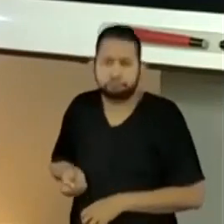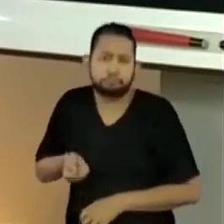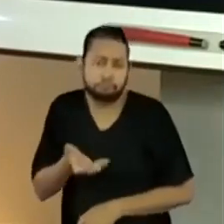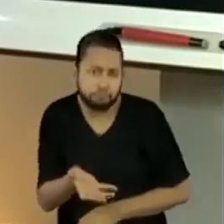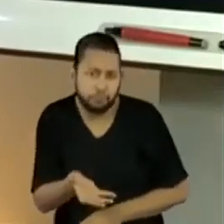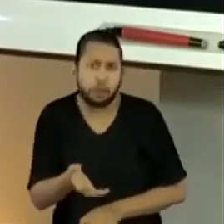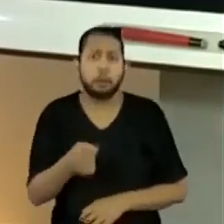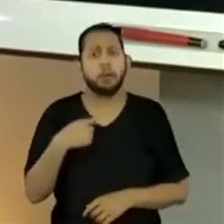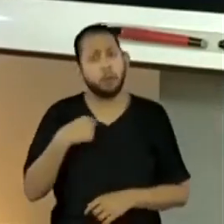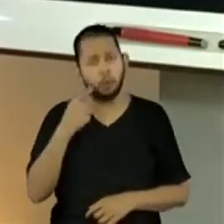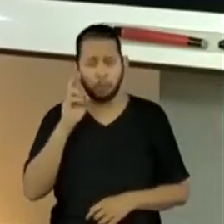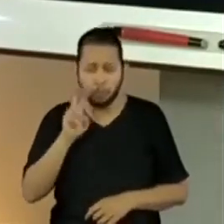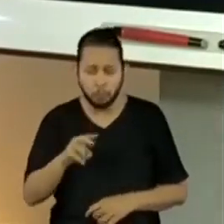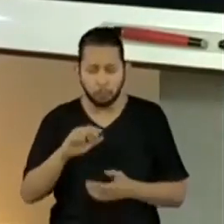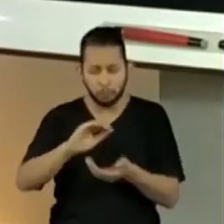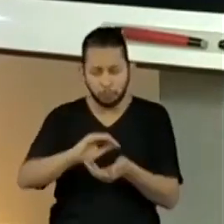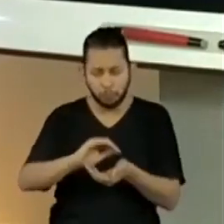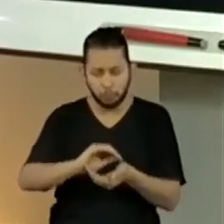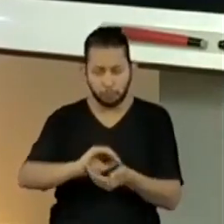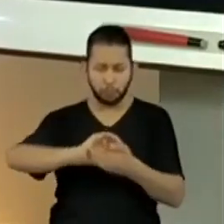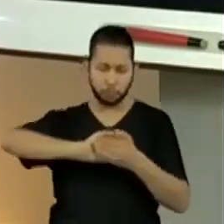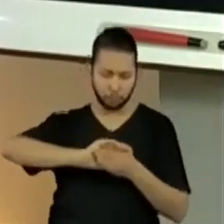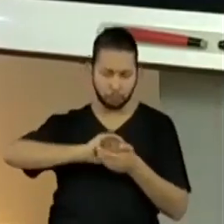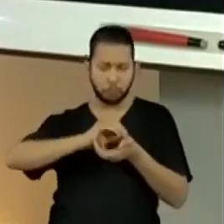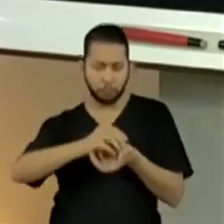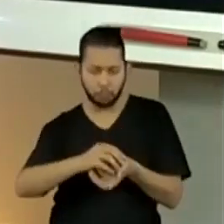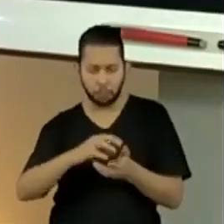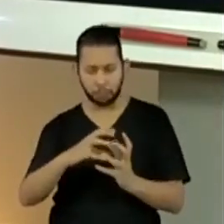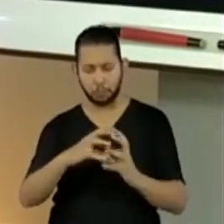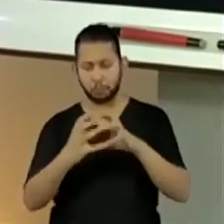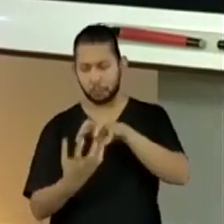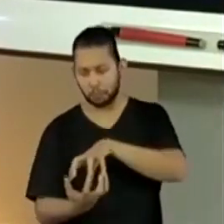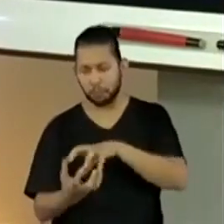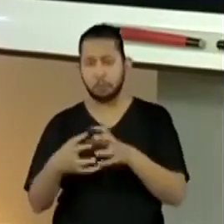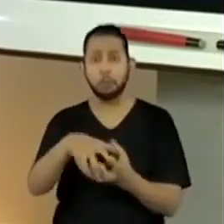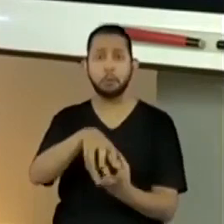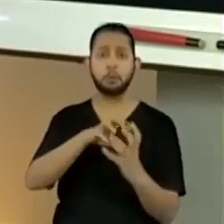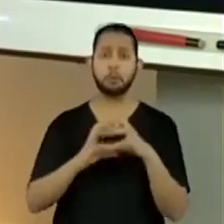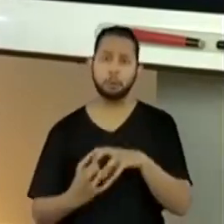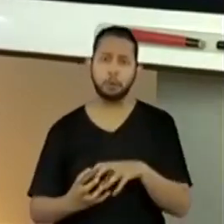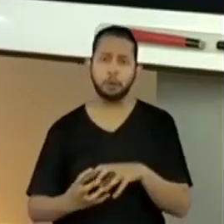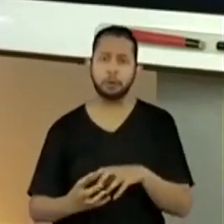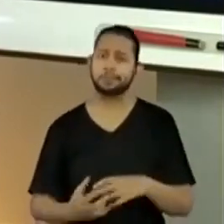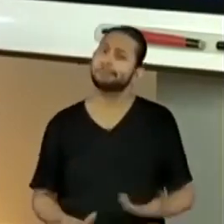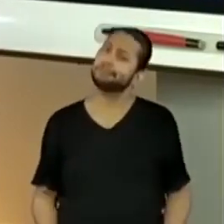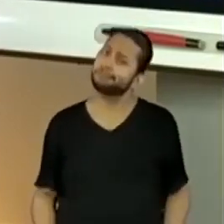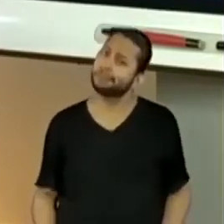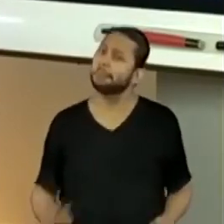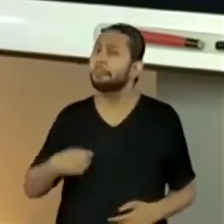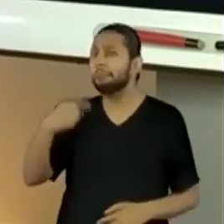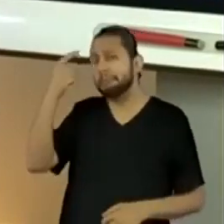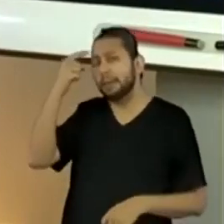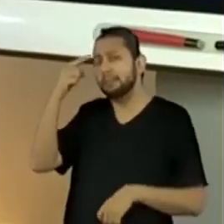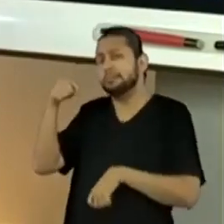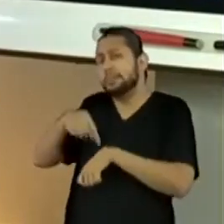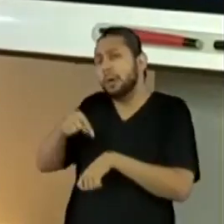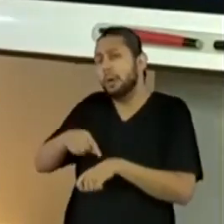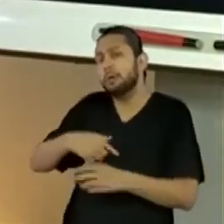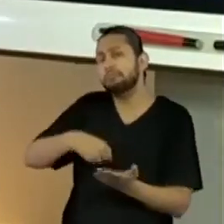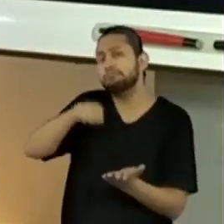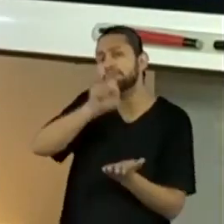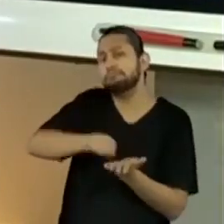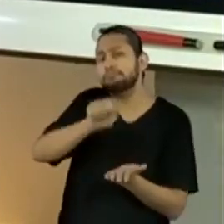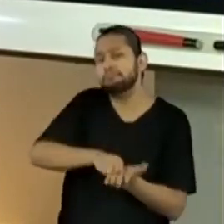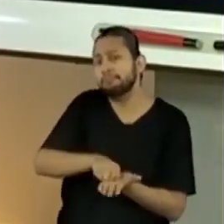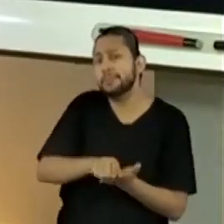posso virar, mexer, olhar, quando eu tenho dúvida. Agora, e quando eu tenho que fazer isso